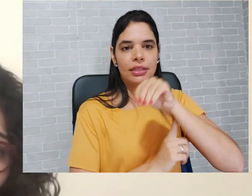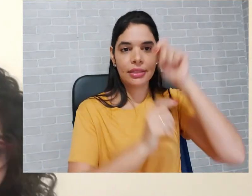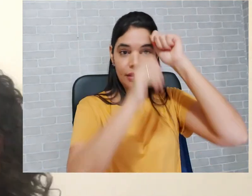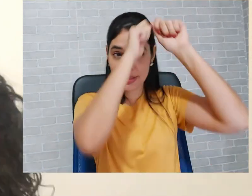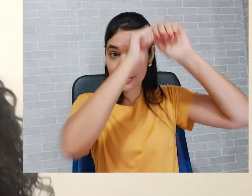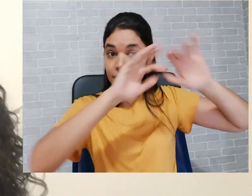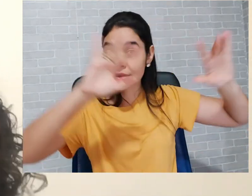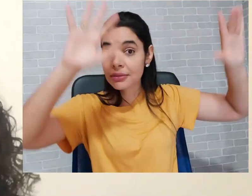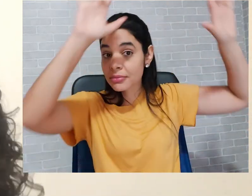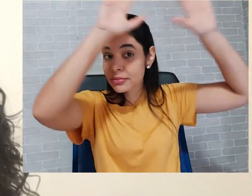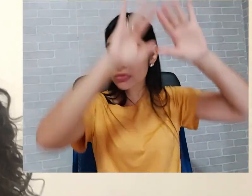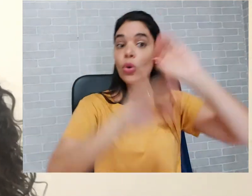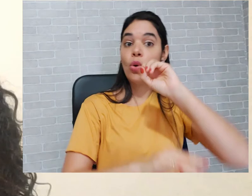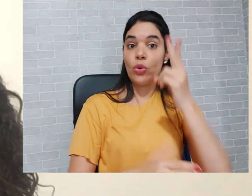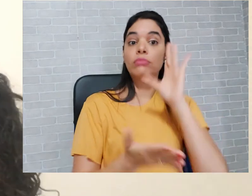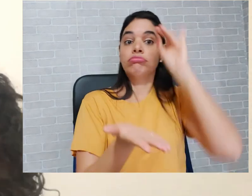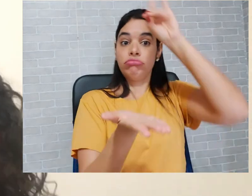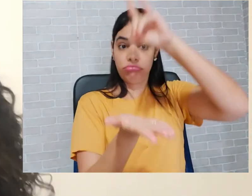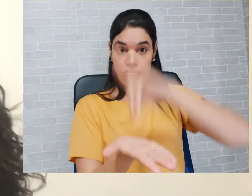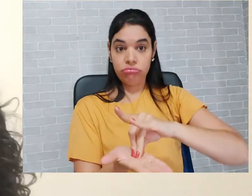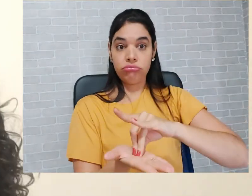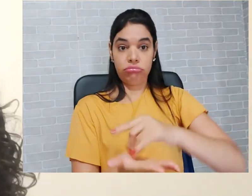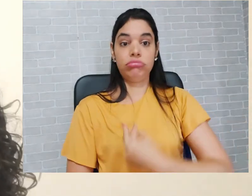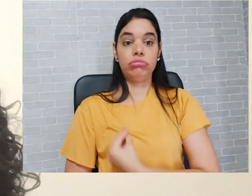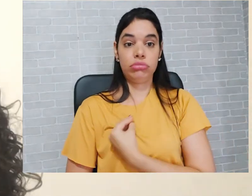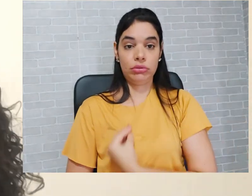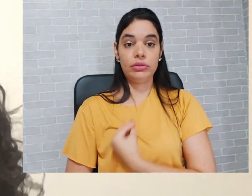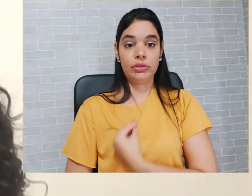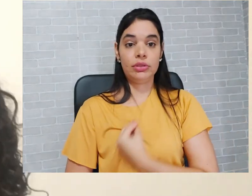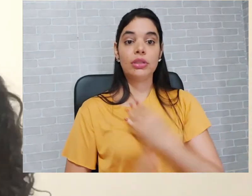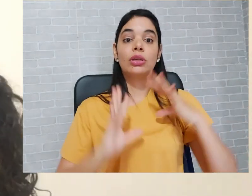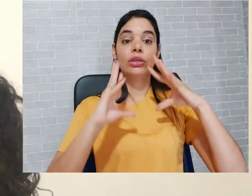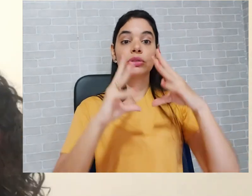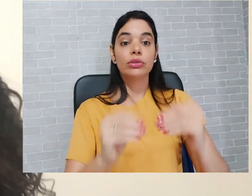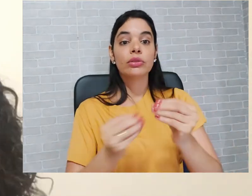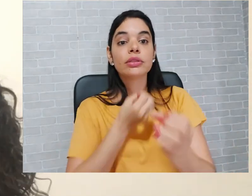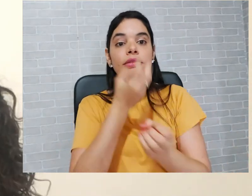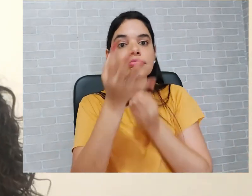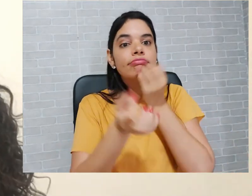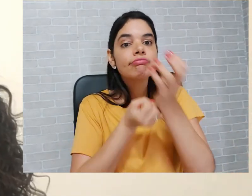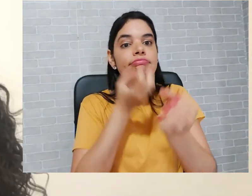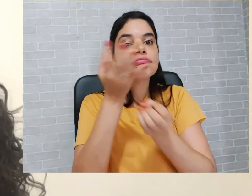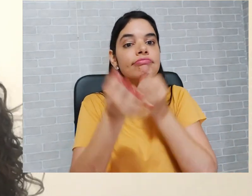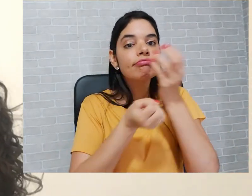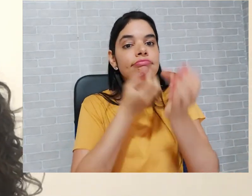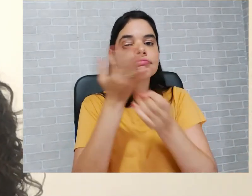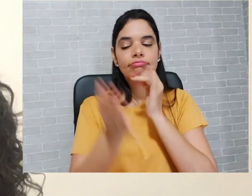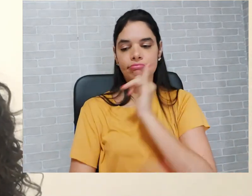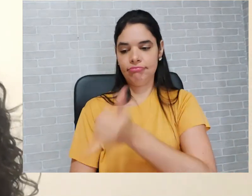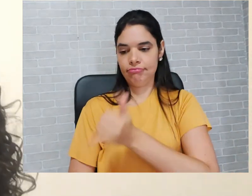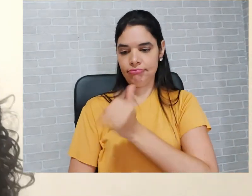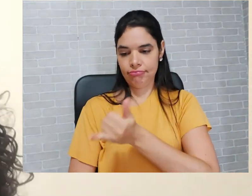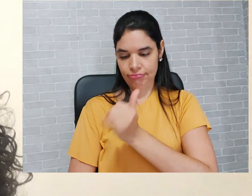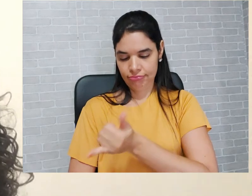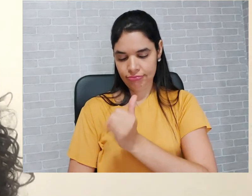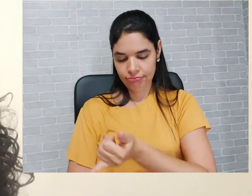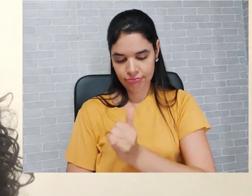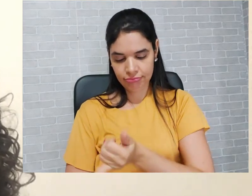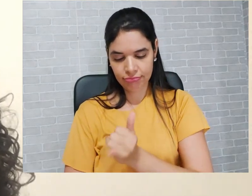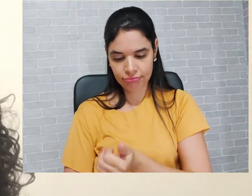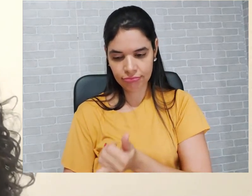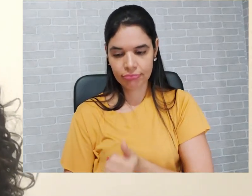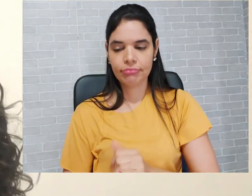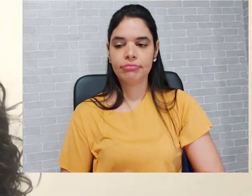ficcionais, outras são vividas, mas todas contadas. São